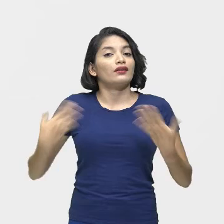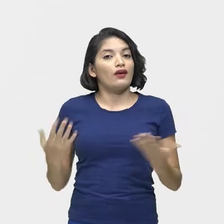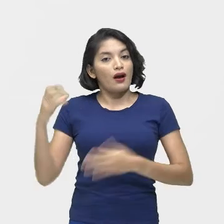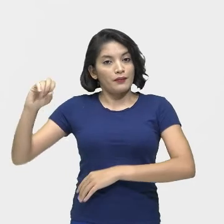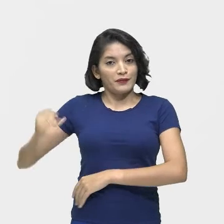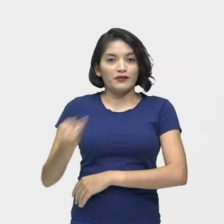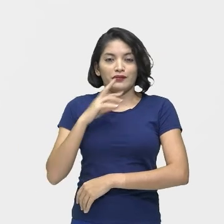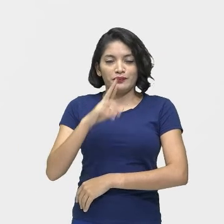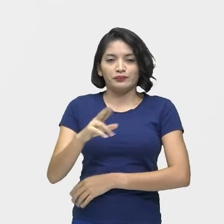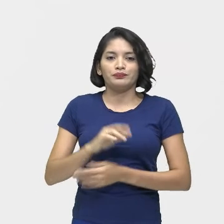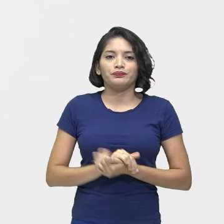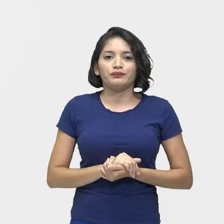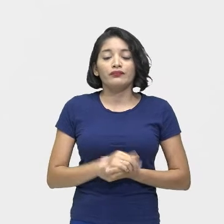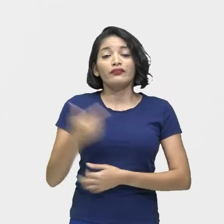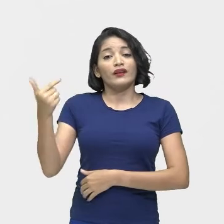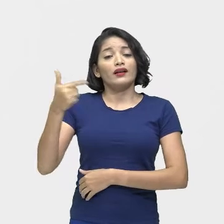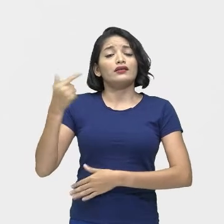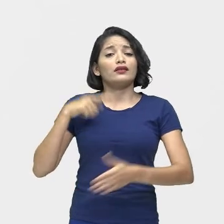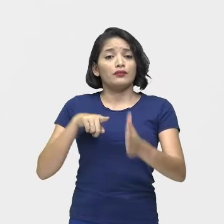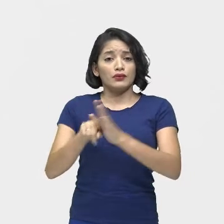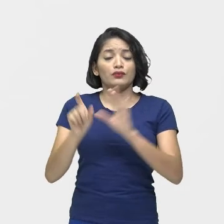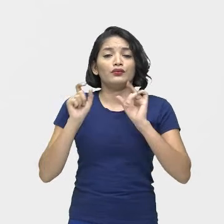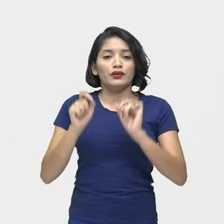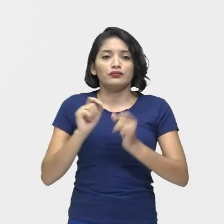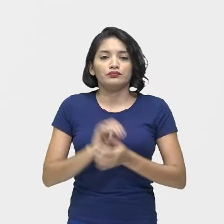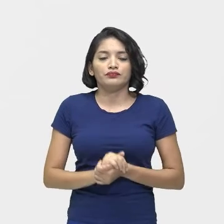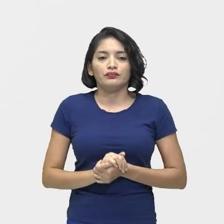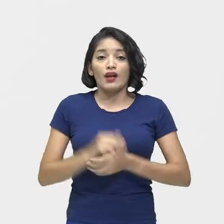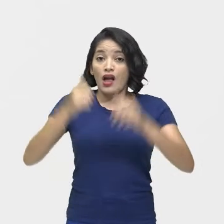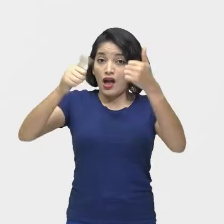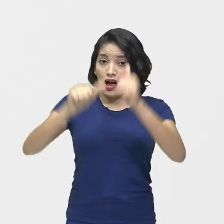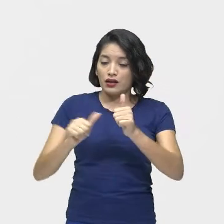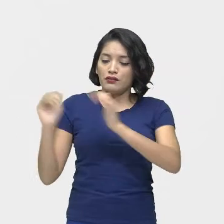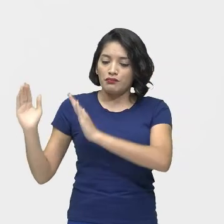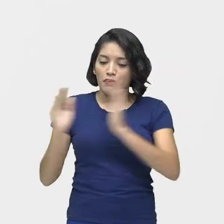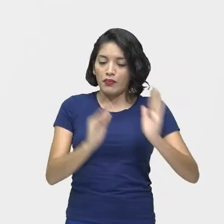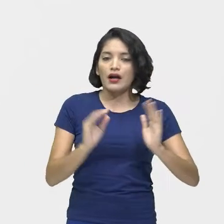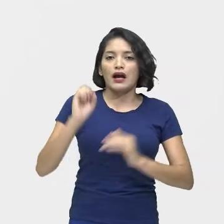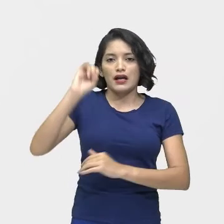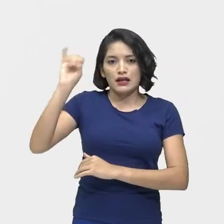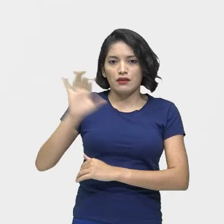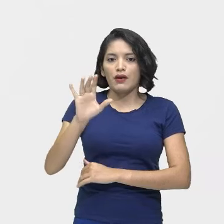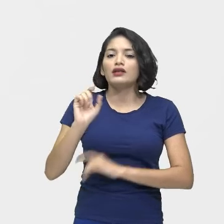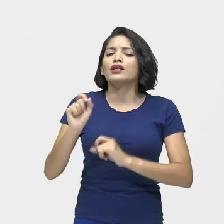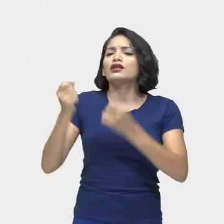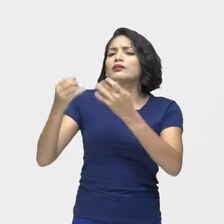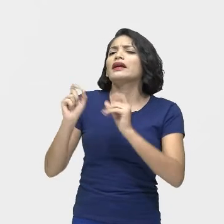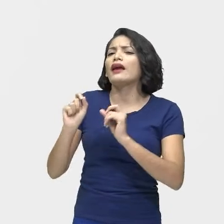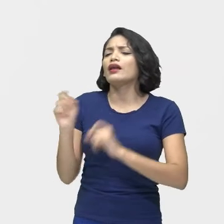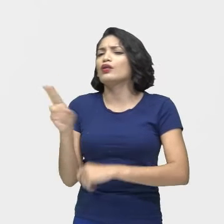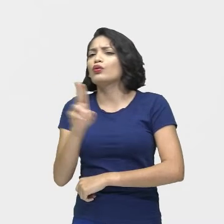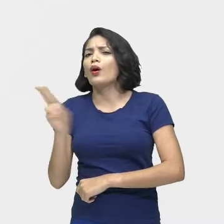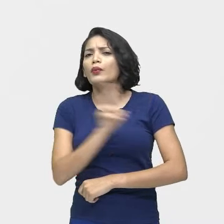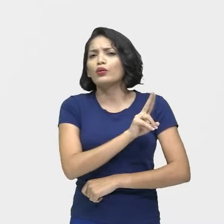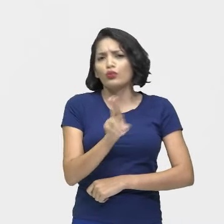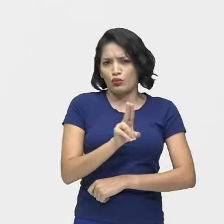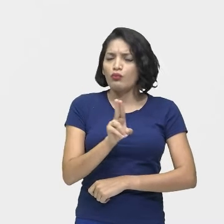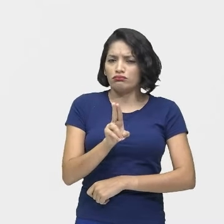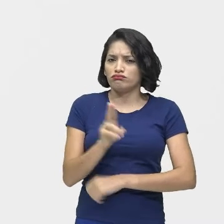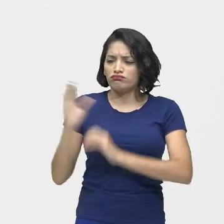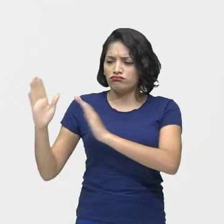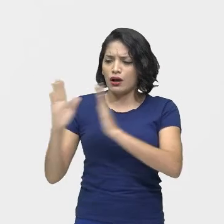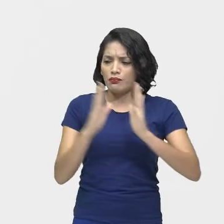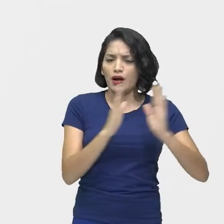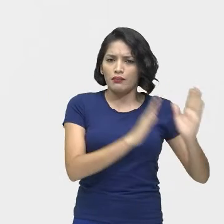tá bom? Na segunda questão, nós temos o seguinte: analise as imagens e diga quem são as duas pessoas a que elas se